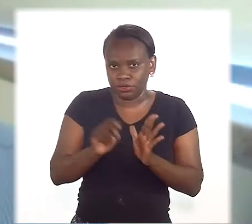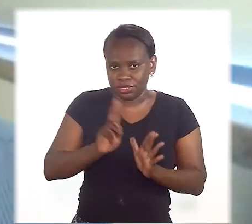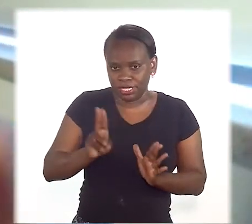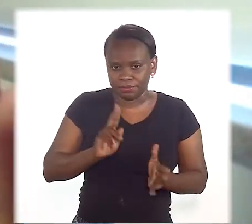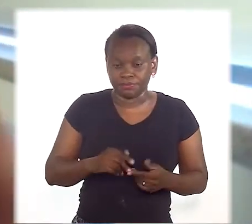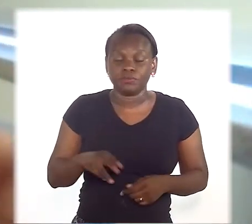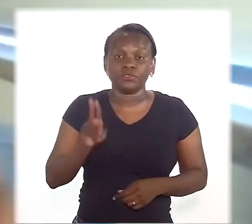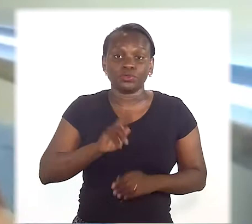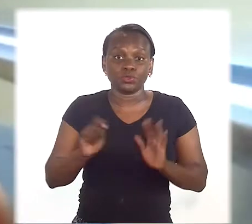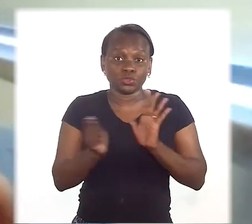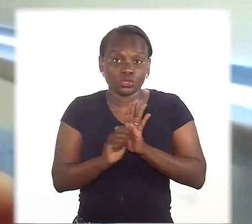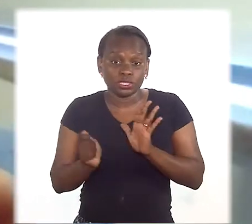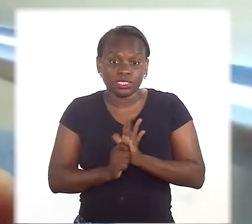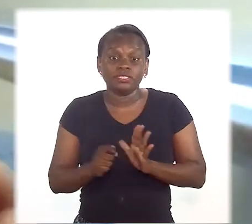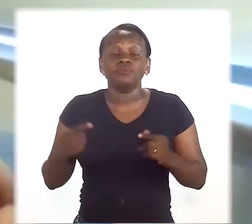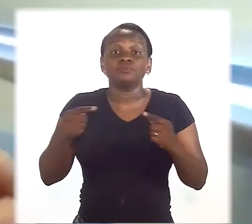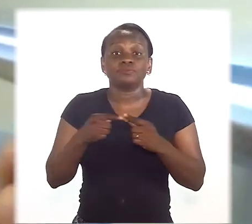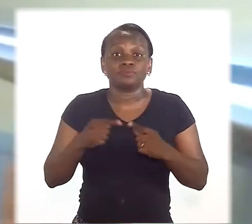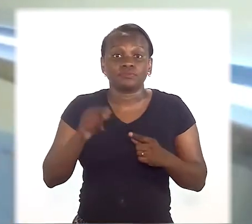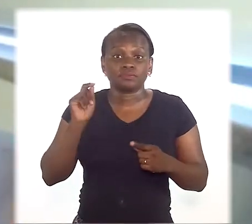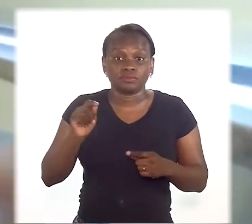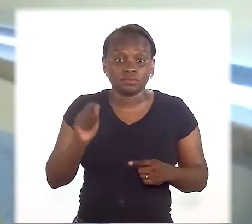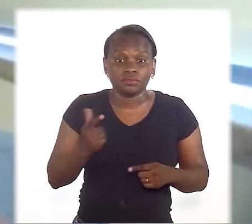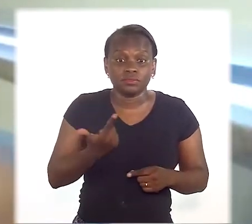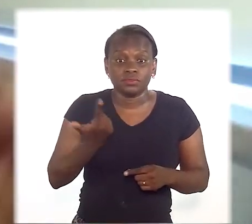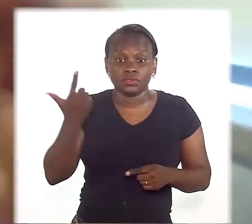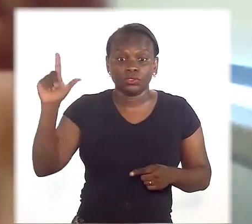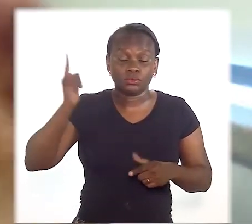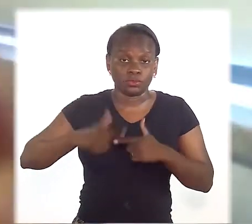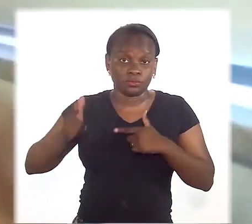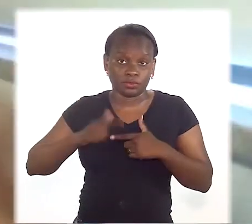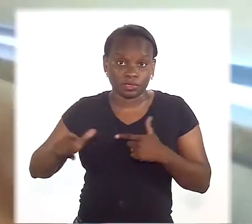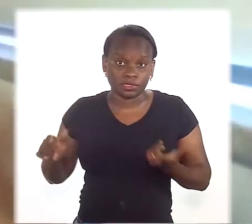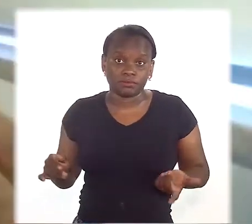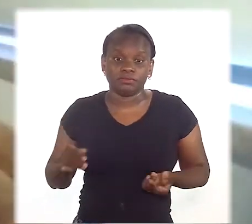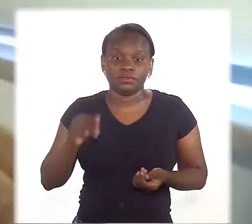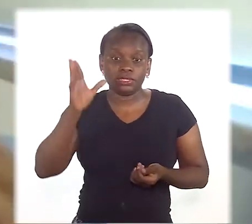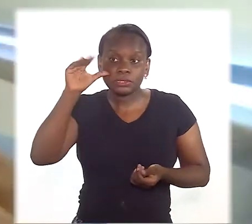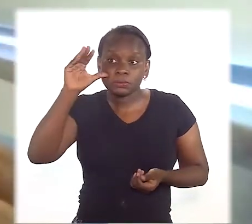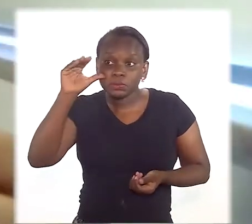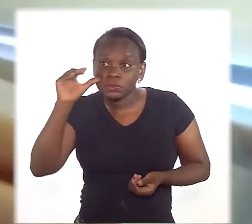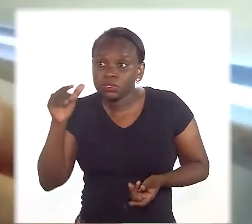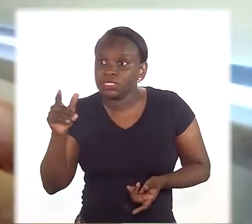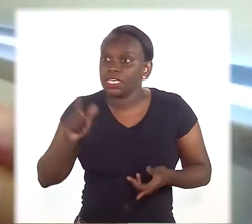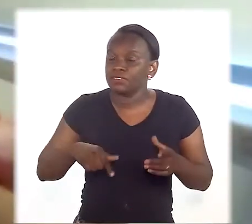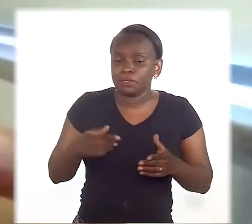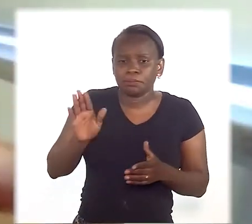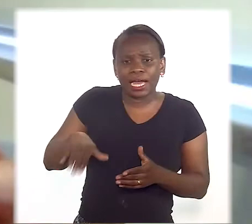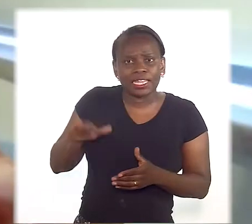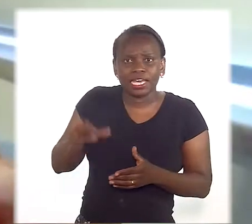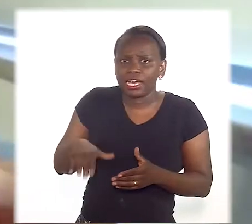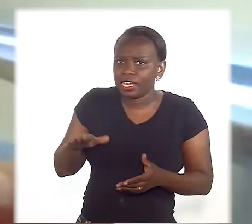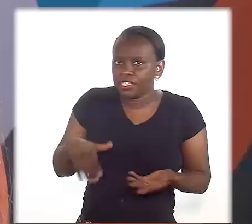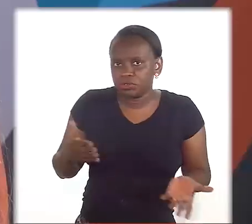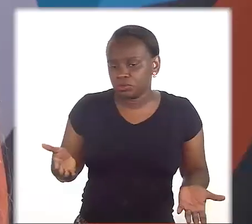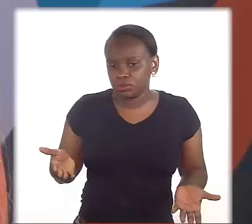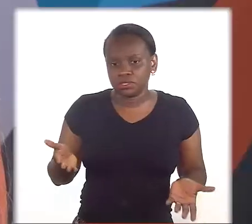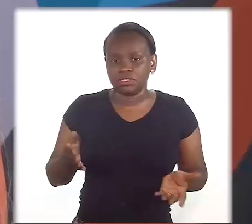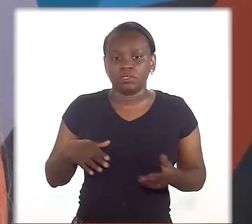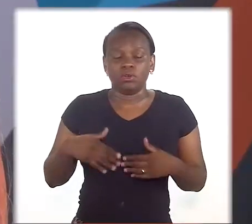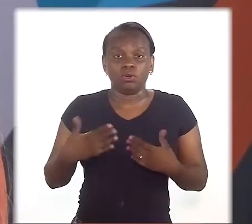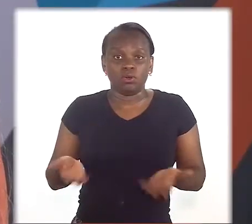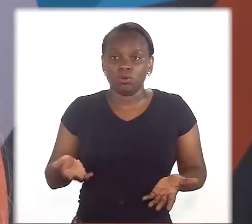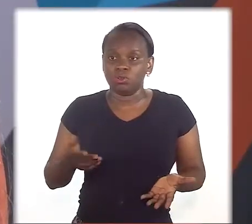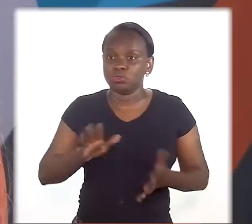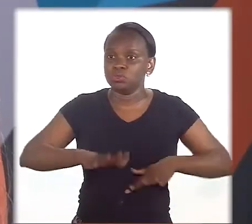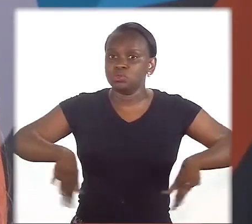drogas. O uso de drogas ele está baseado em outras questões, como curiosidade, baixo preço da